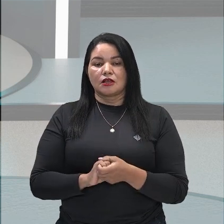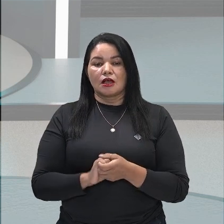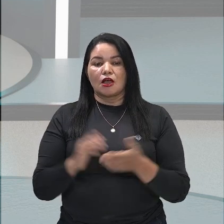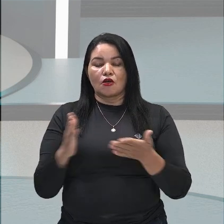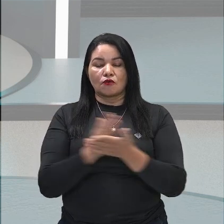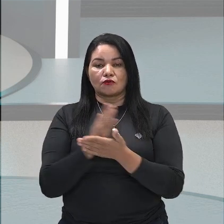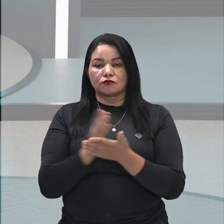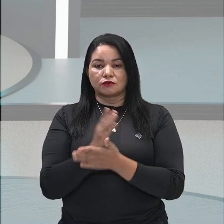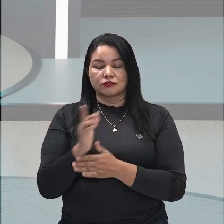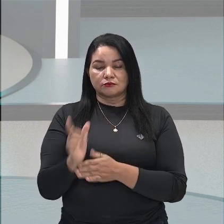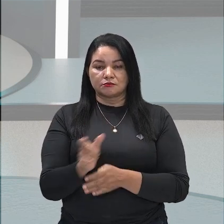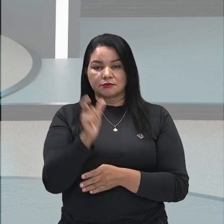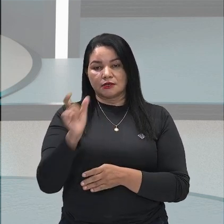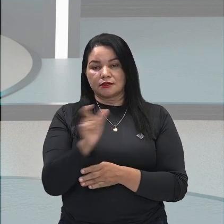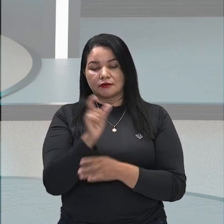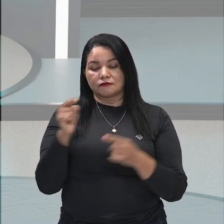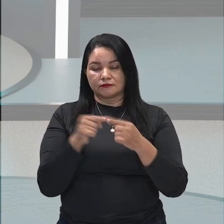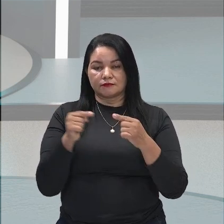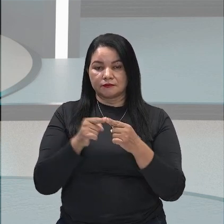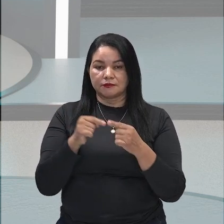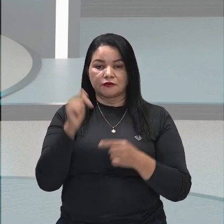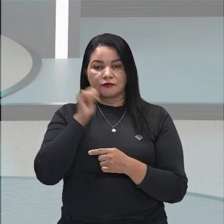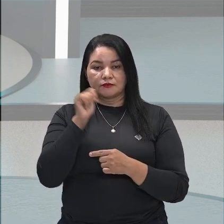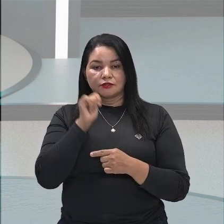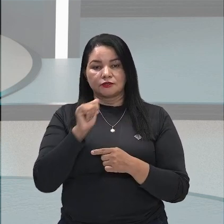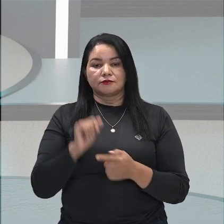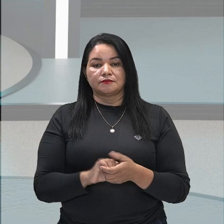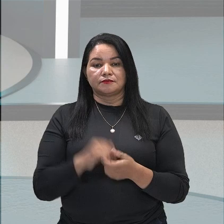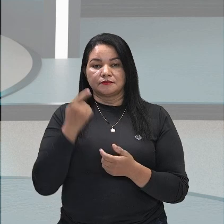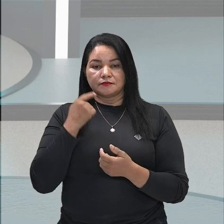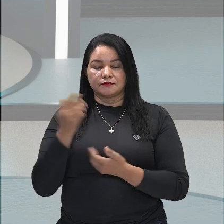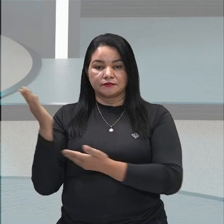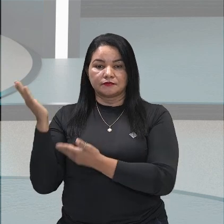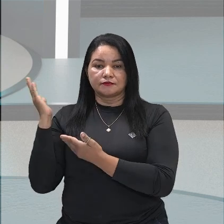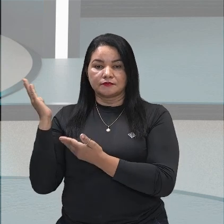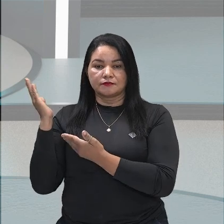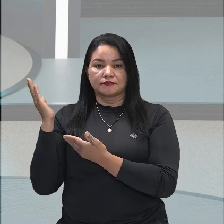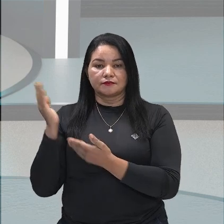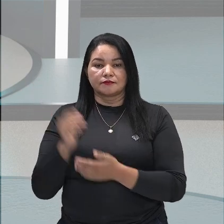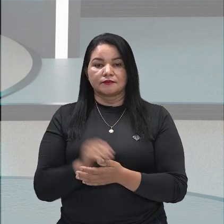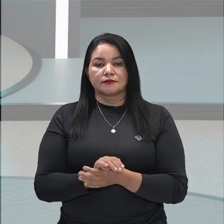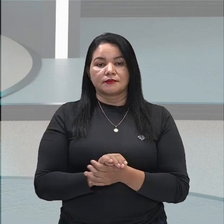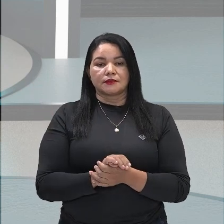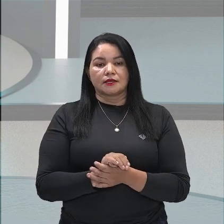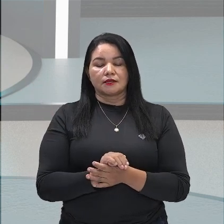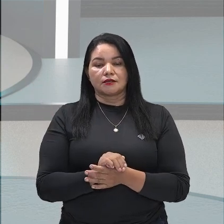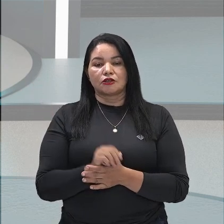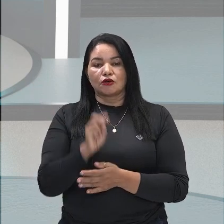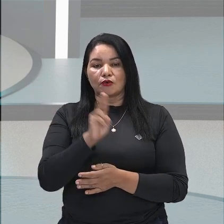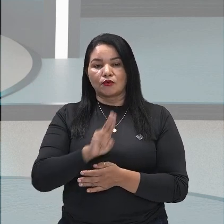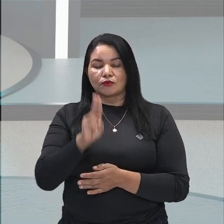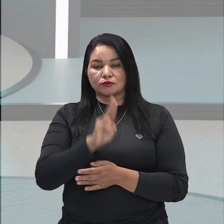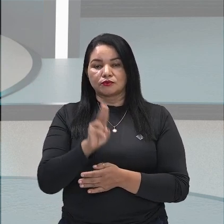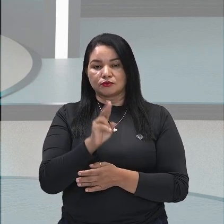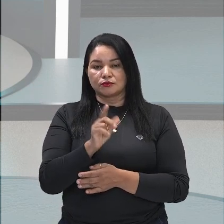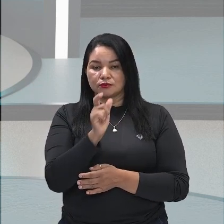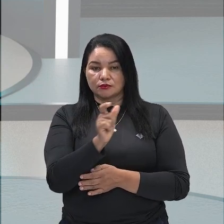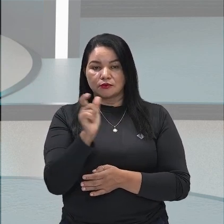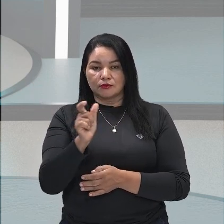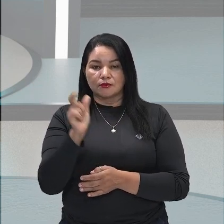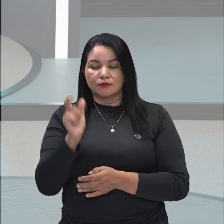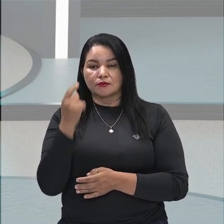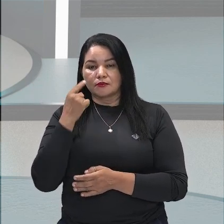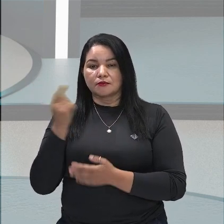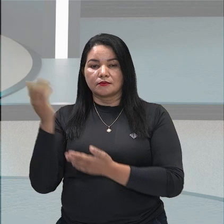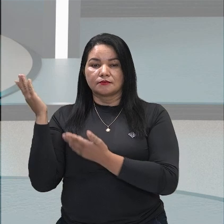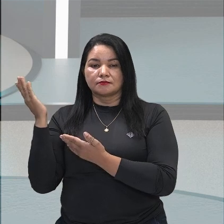femininas, utilizando essa, isa, ina e tris. Então, no masculino, eu vou ter